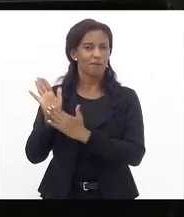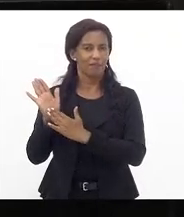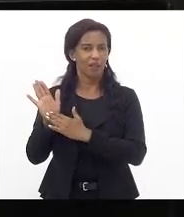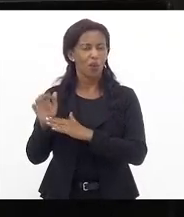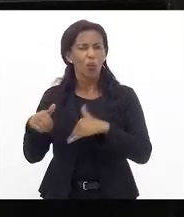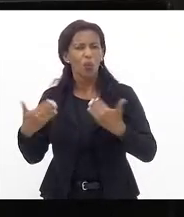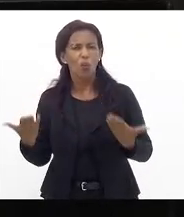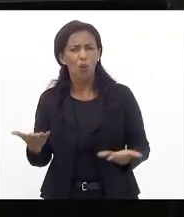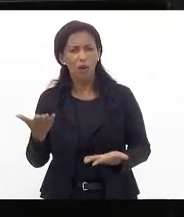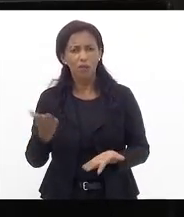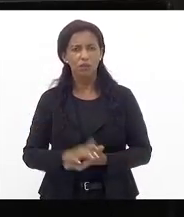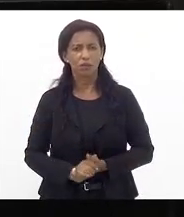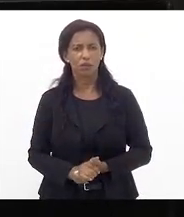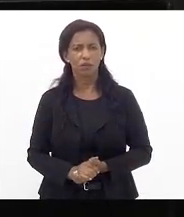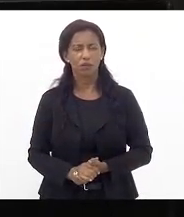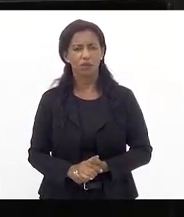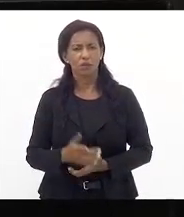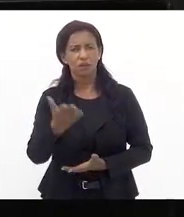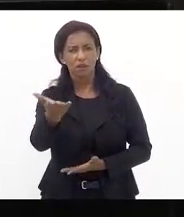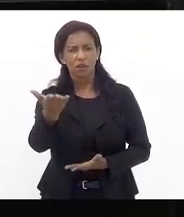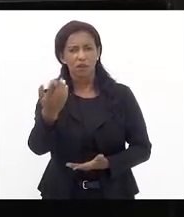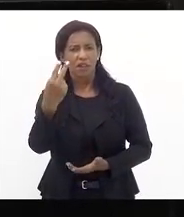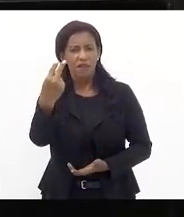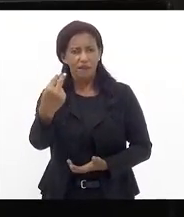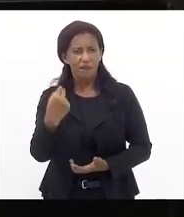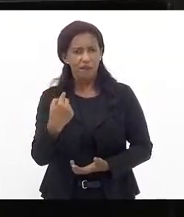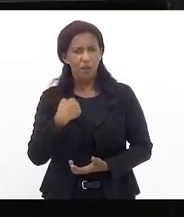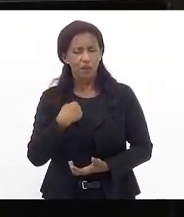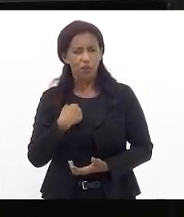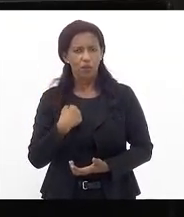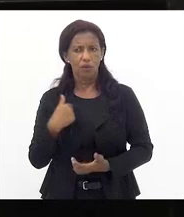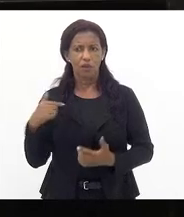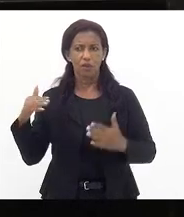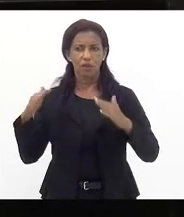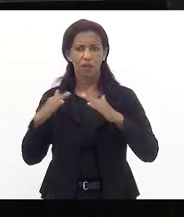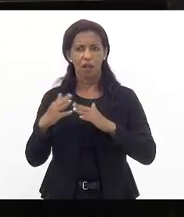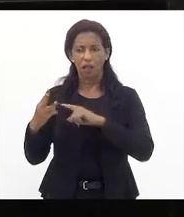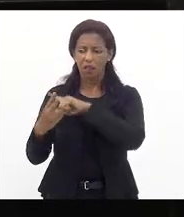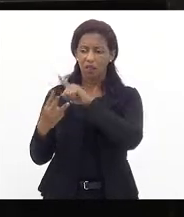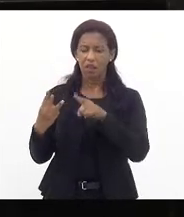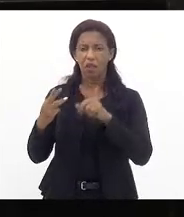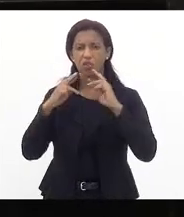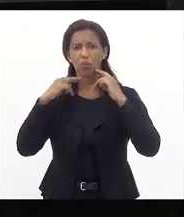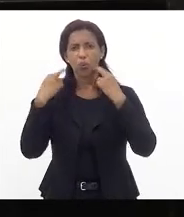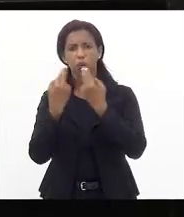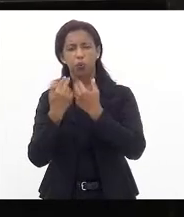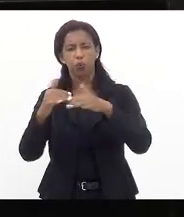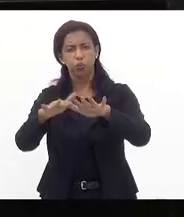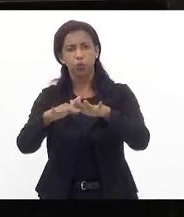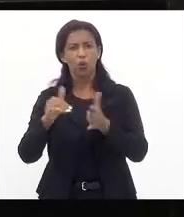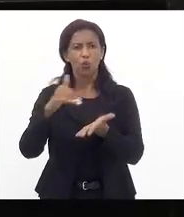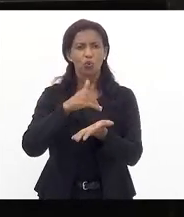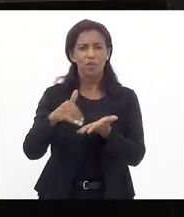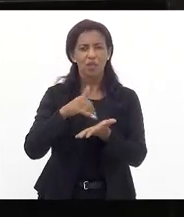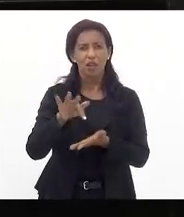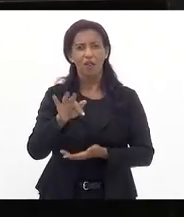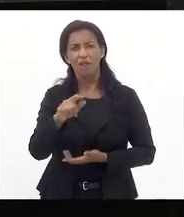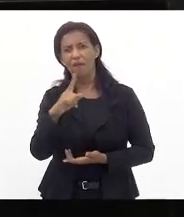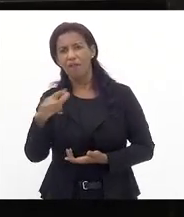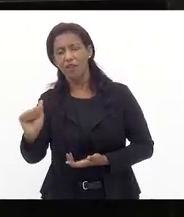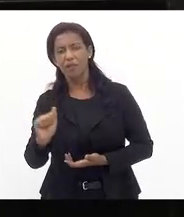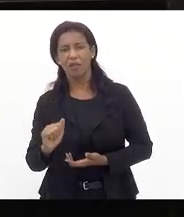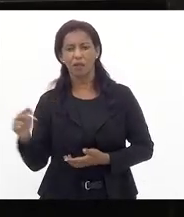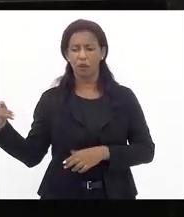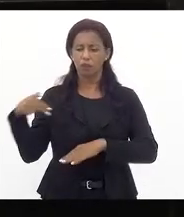foi, deputada Tiaju, que Vossa Excelência viu nesta casa 3 audiências públicas com o secretário de Fazenda em